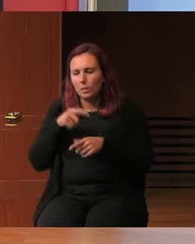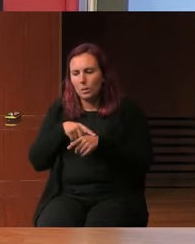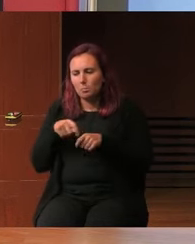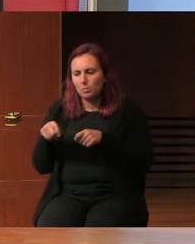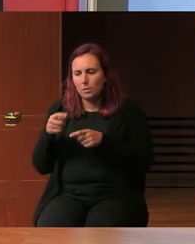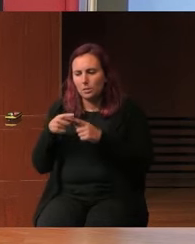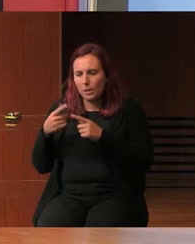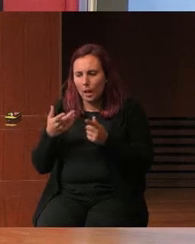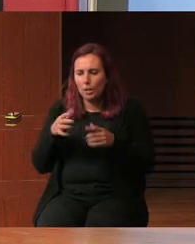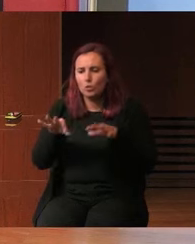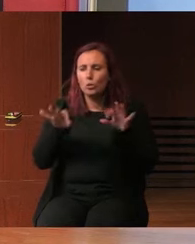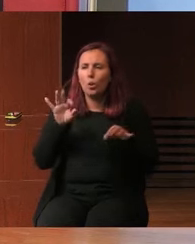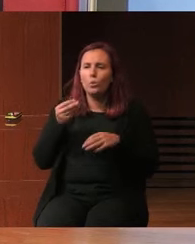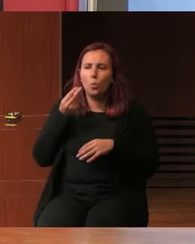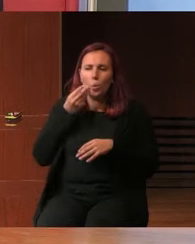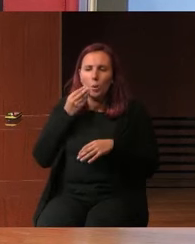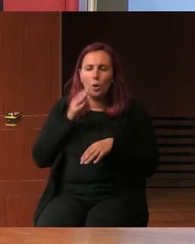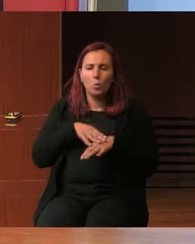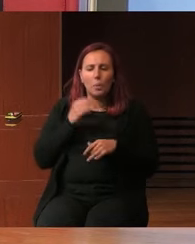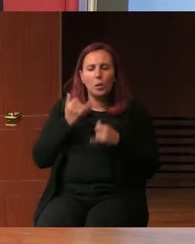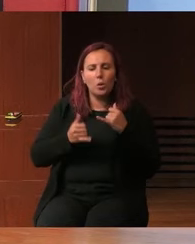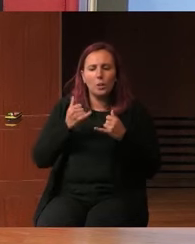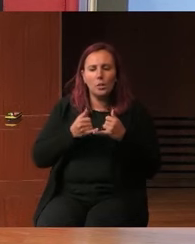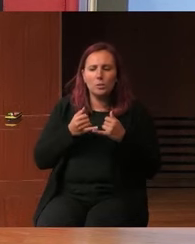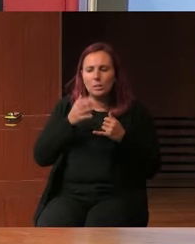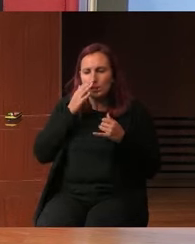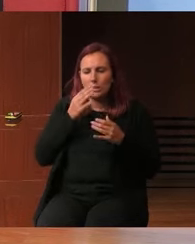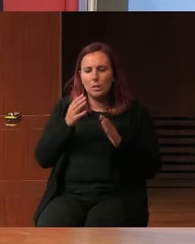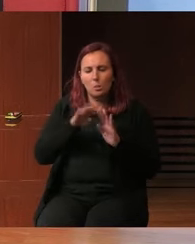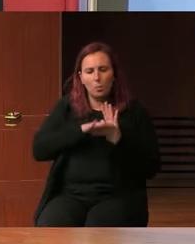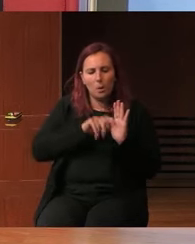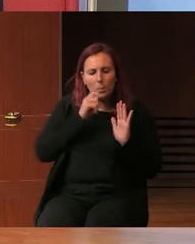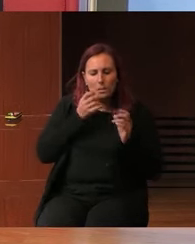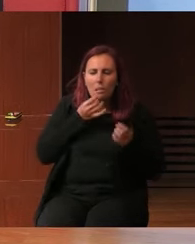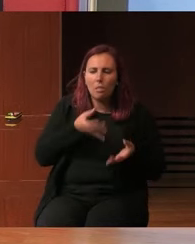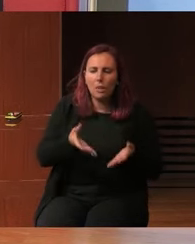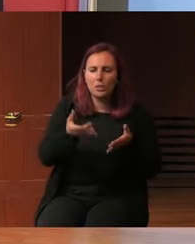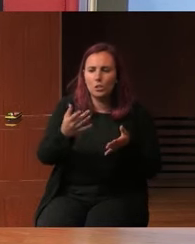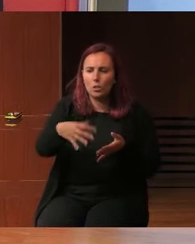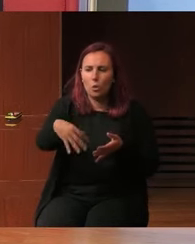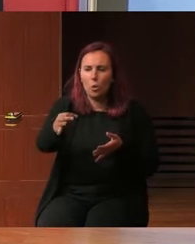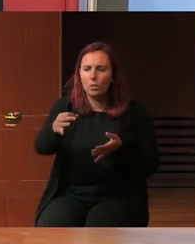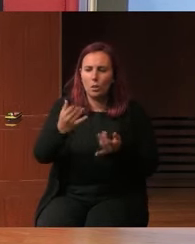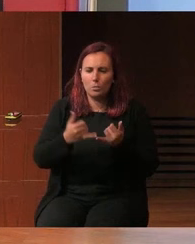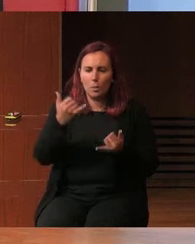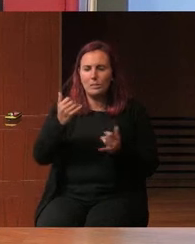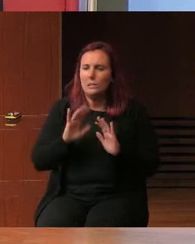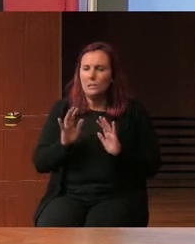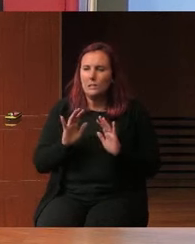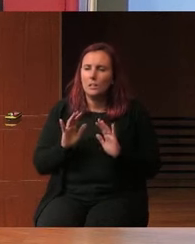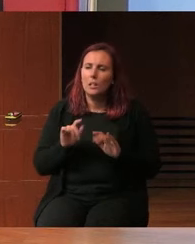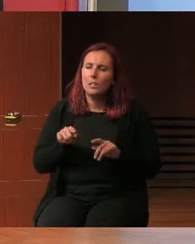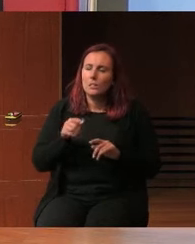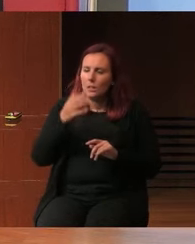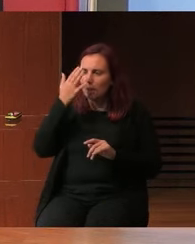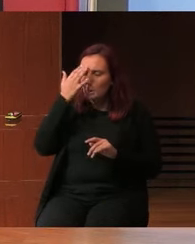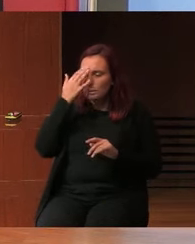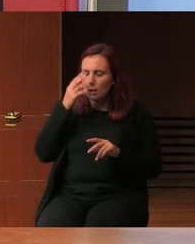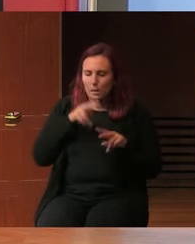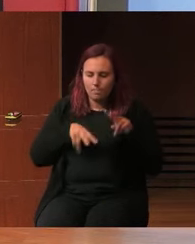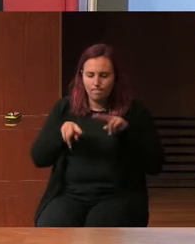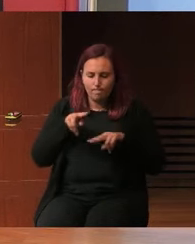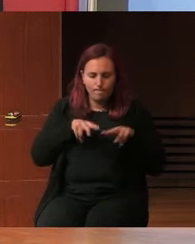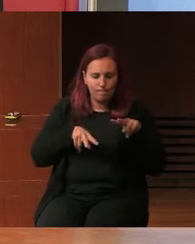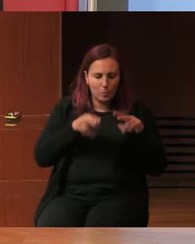Porque este é o risco de deixarmos que os algoritmos escolham por nós. E se nós não tivermos muita capacidade de analisar